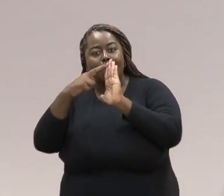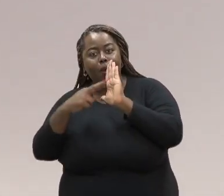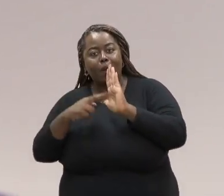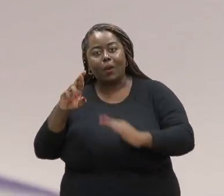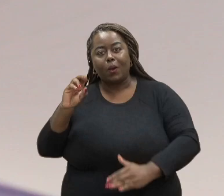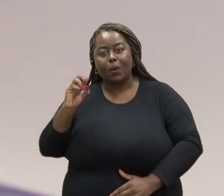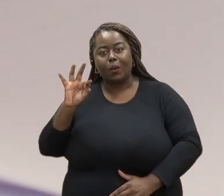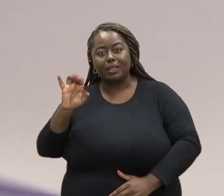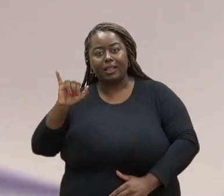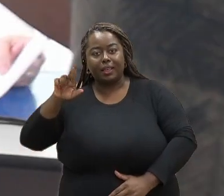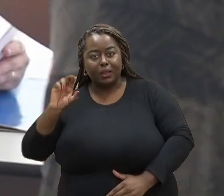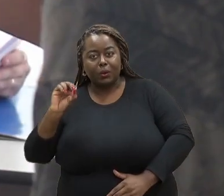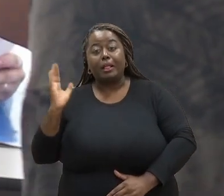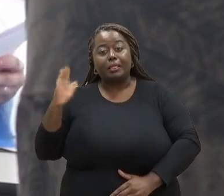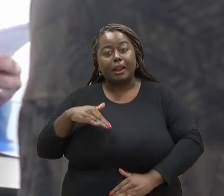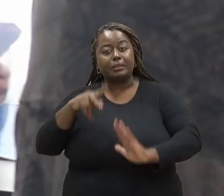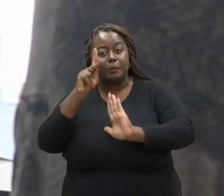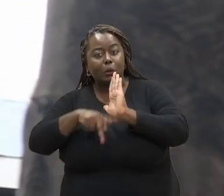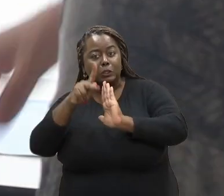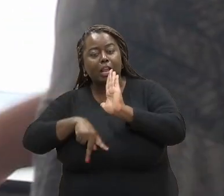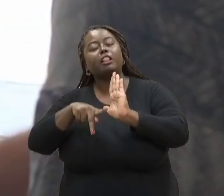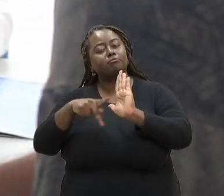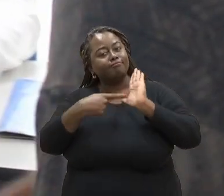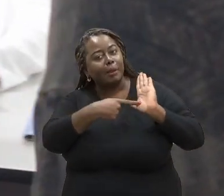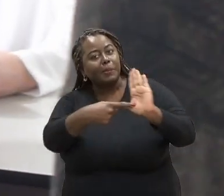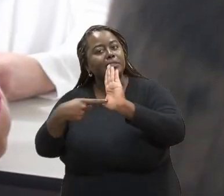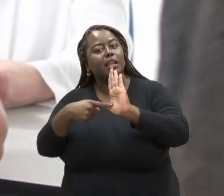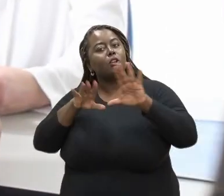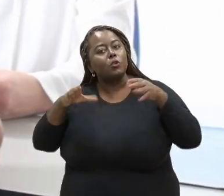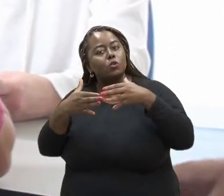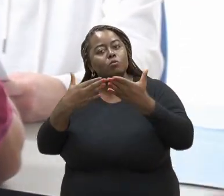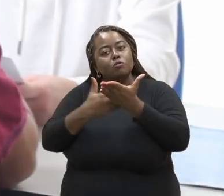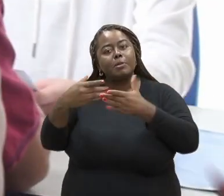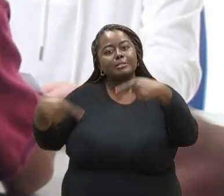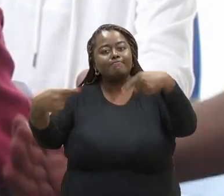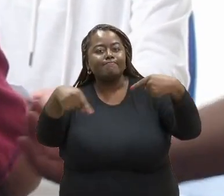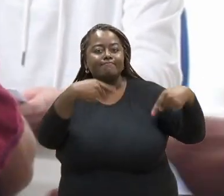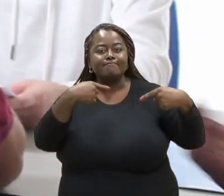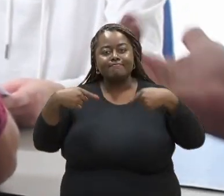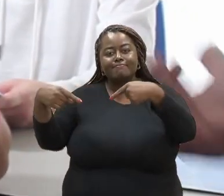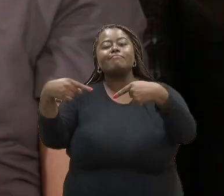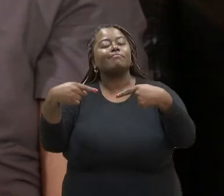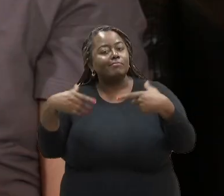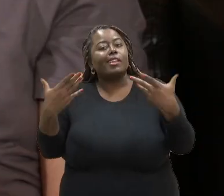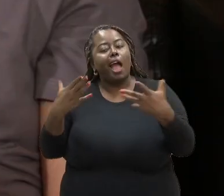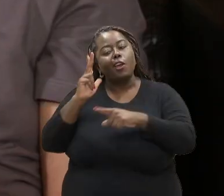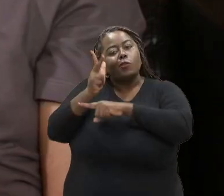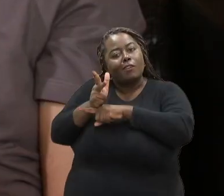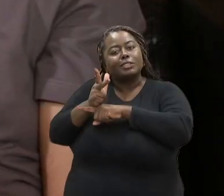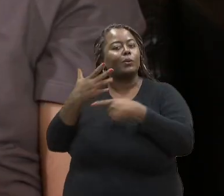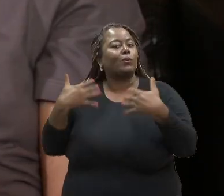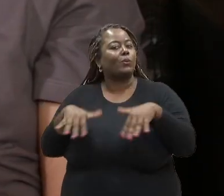um projeto, a gente coloca na mesa e o grupo começa a discutir. E no fim ficou uma gravação